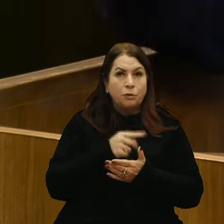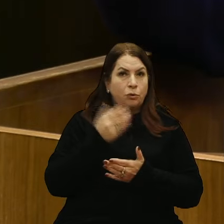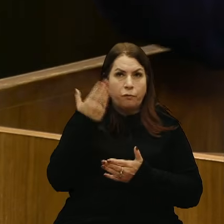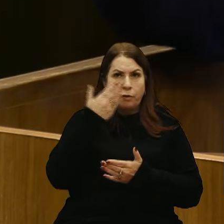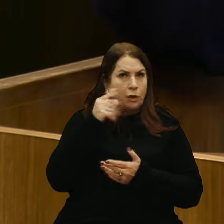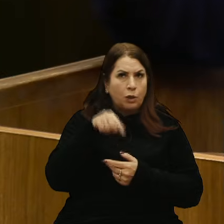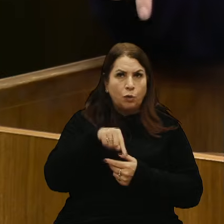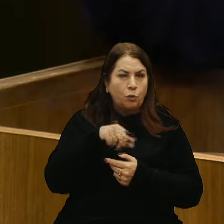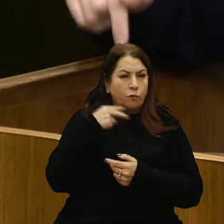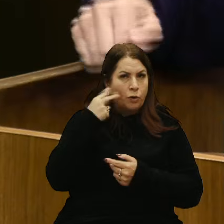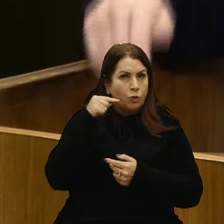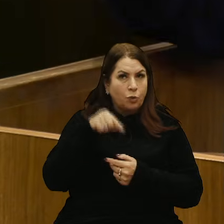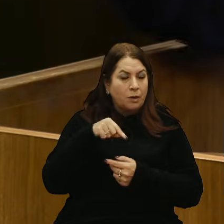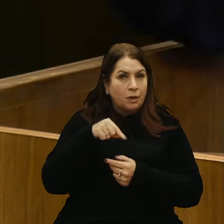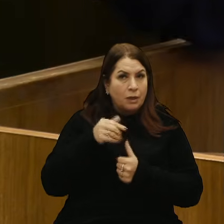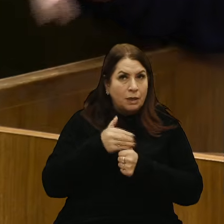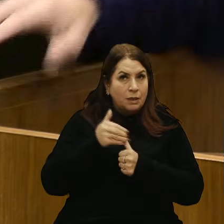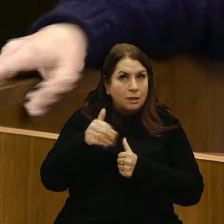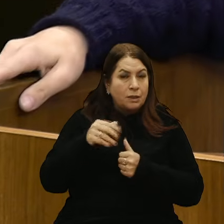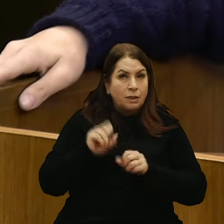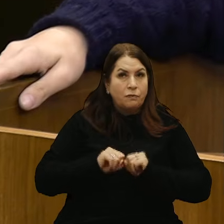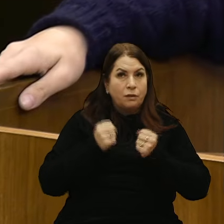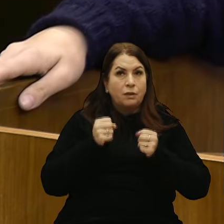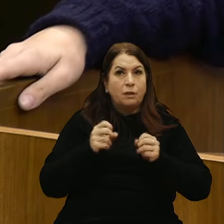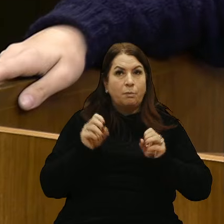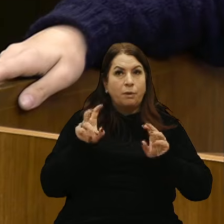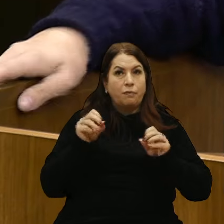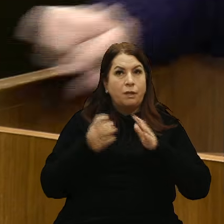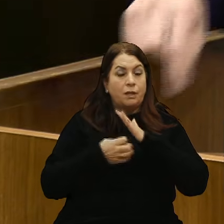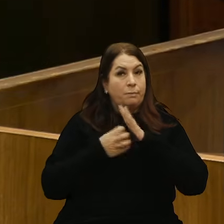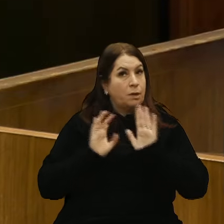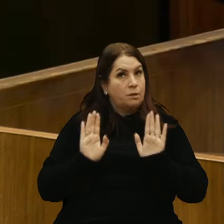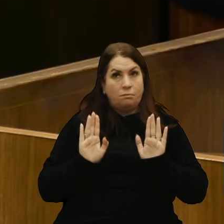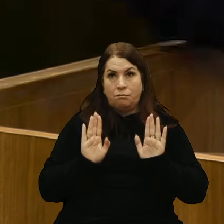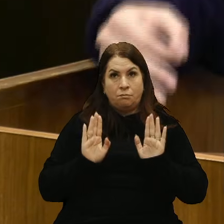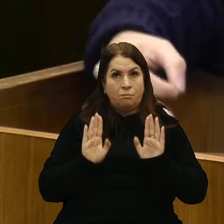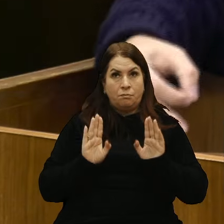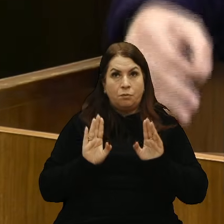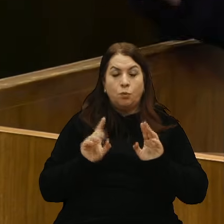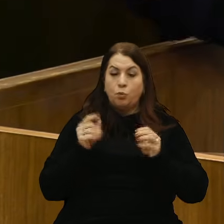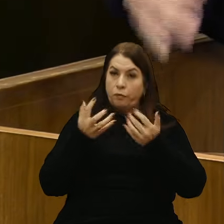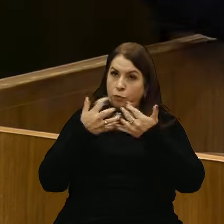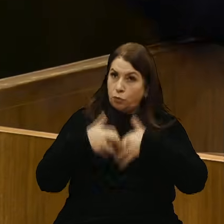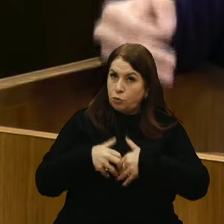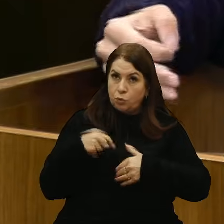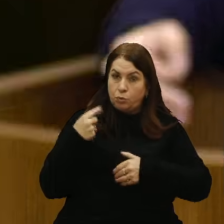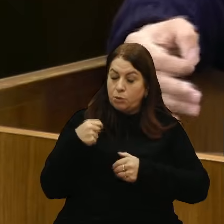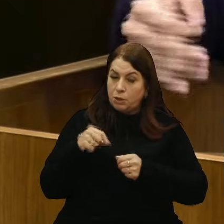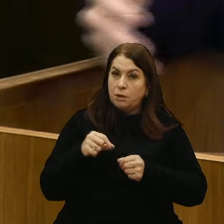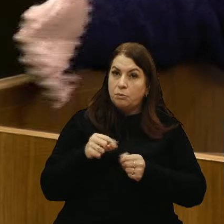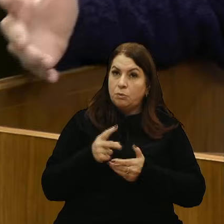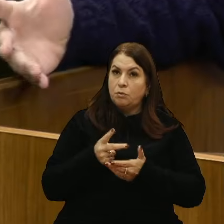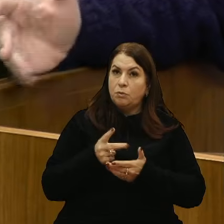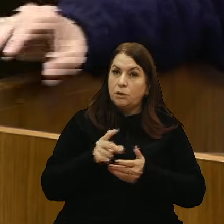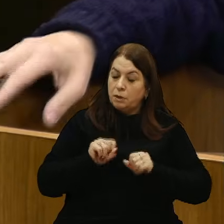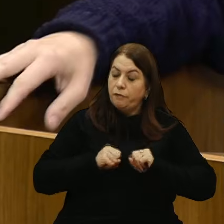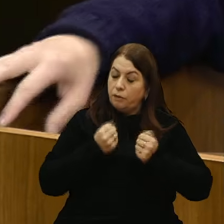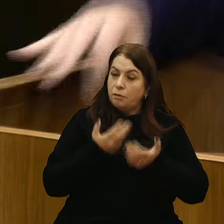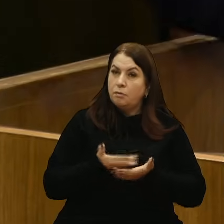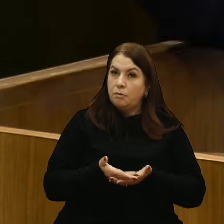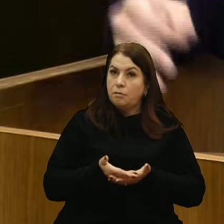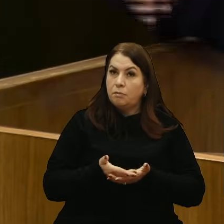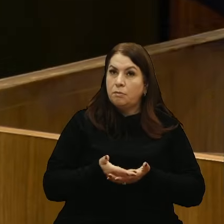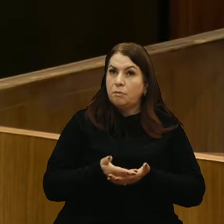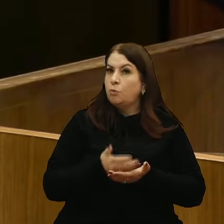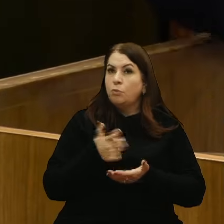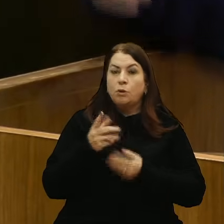nenhum vereador nessa legislatura defender a privatização da Codeca, porque o que funciona, nós precisamos defender, gente.